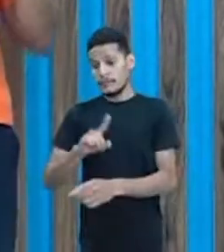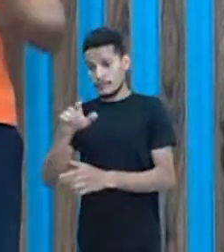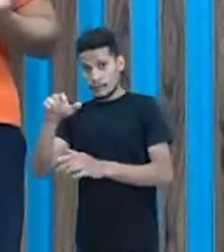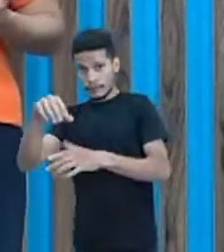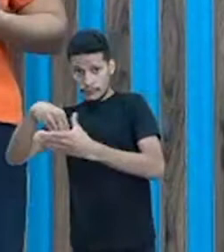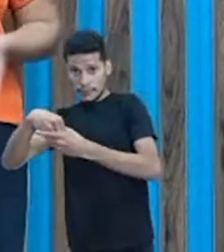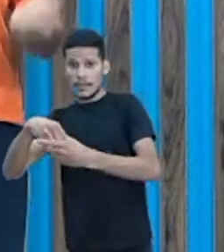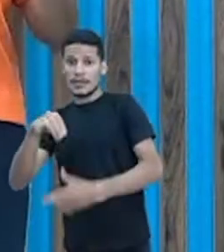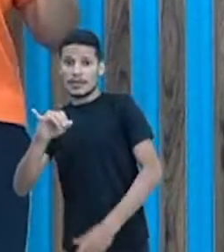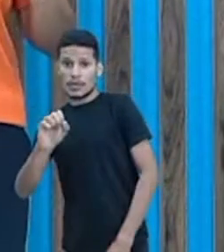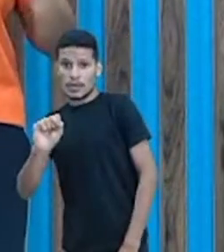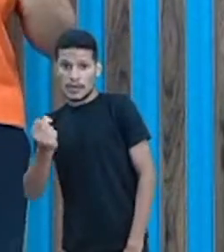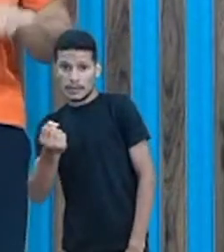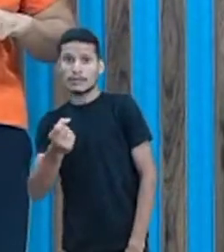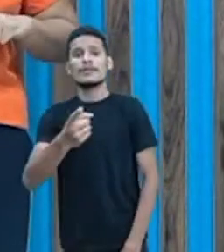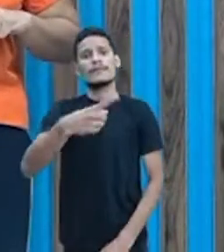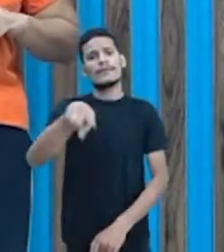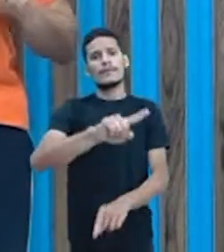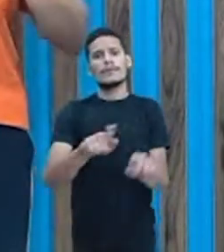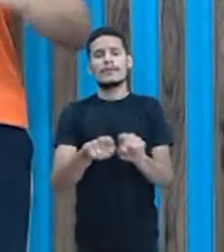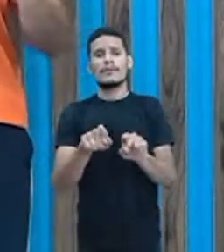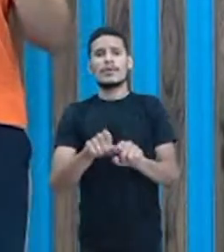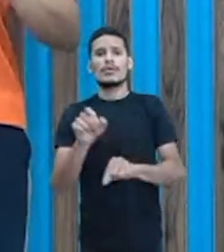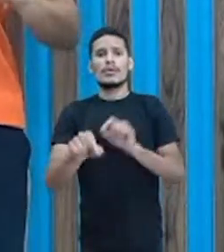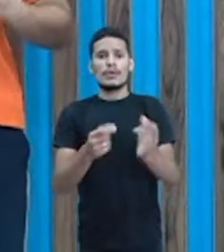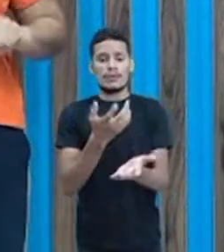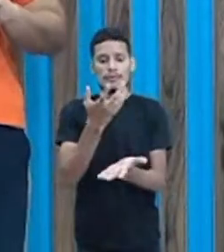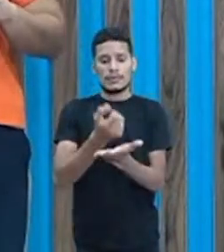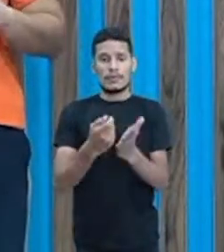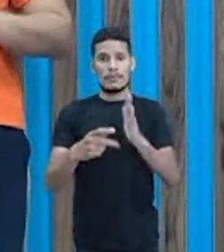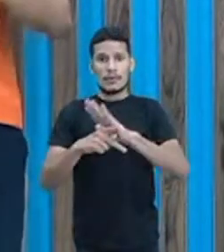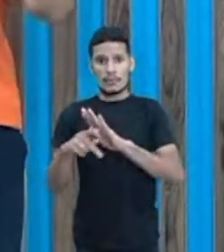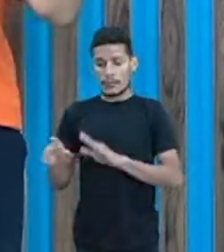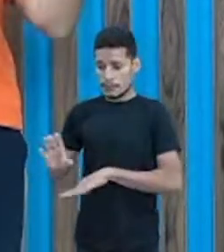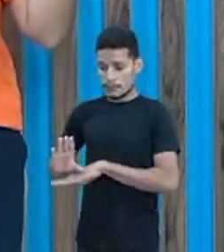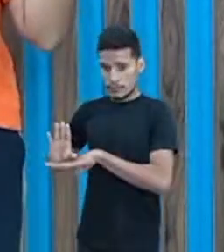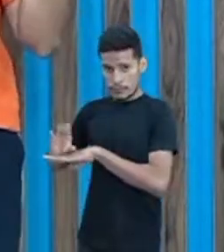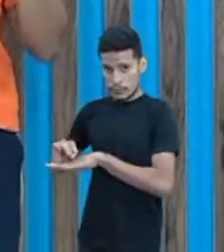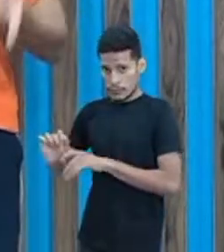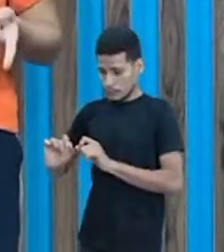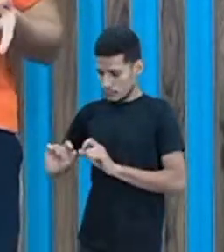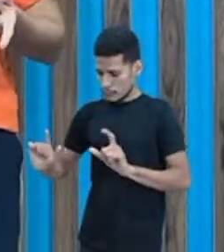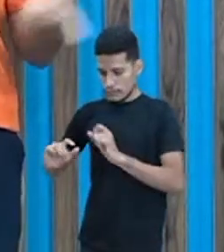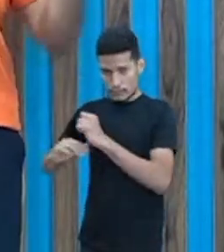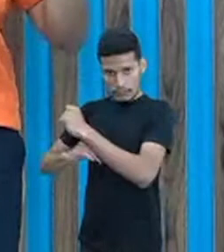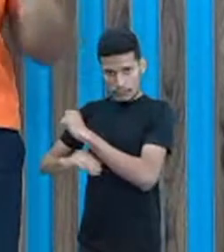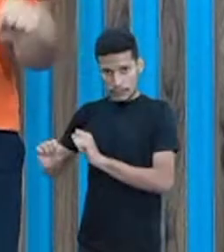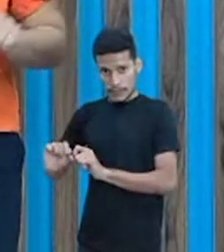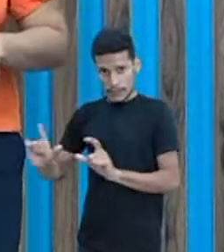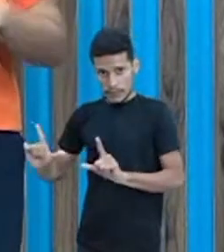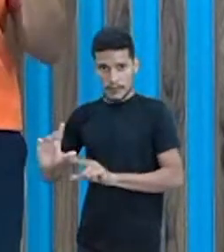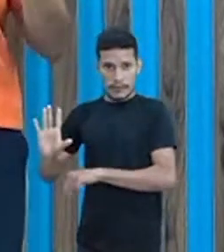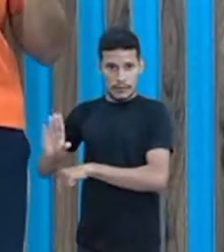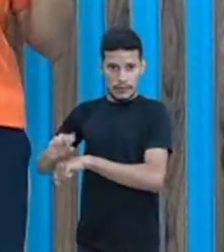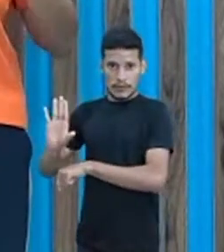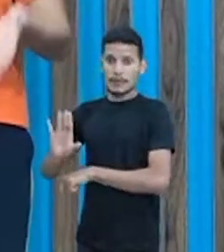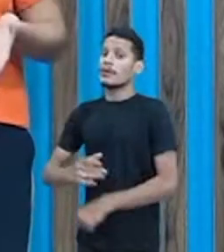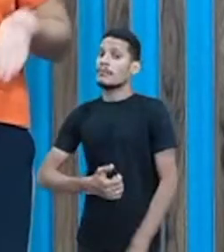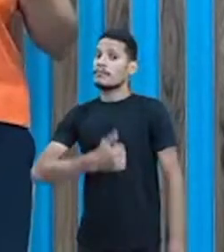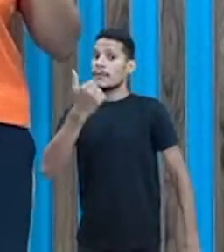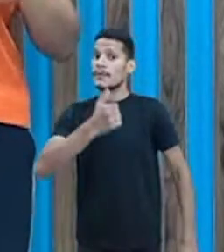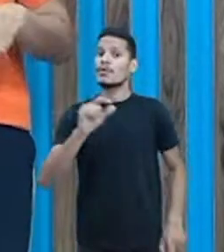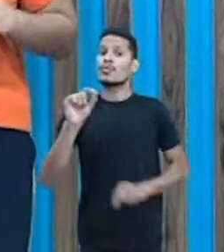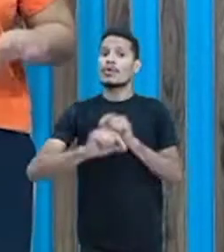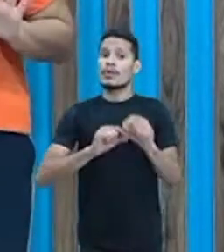também podem baixar pelo QR Code que vai aparecer na tela agora. Primeiro, vamos mostrar um QR